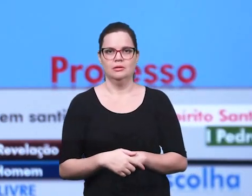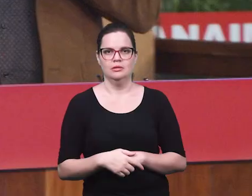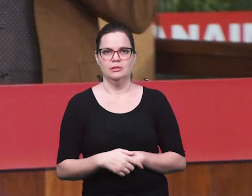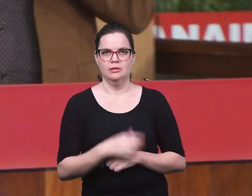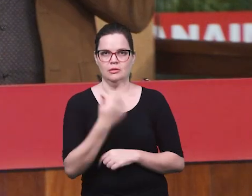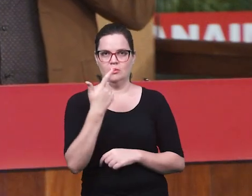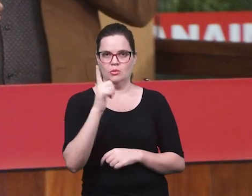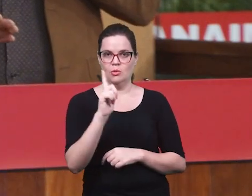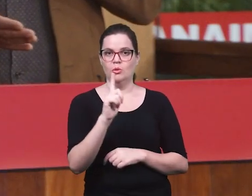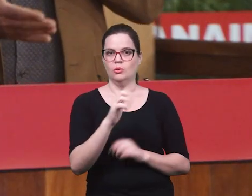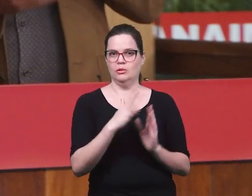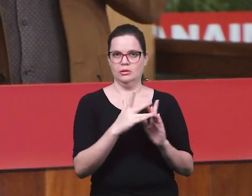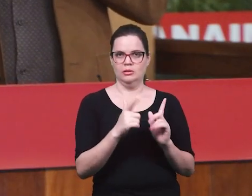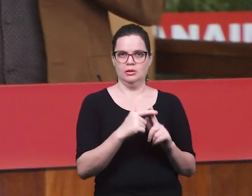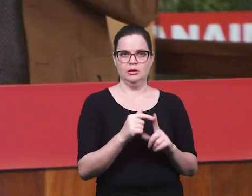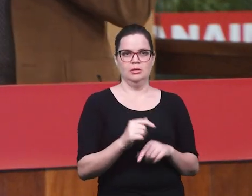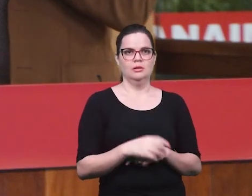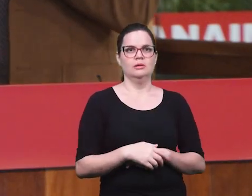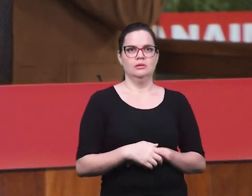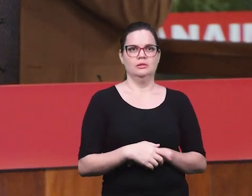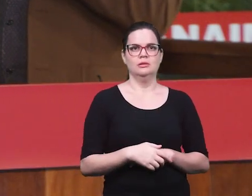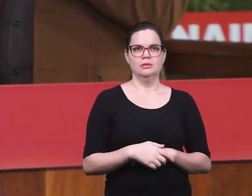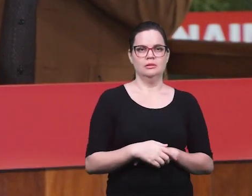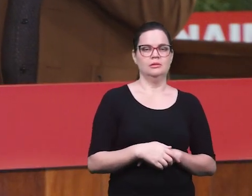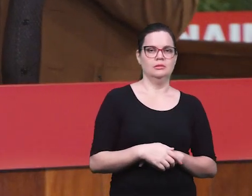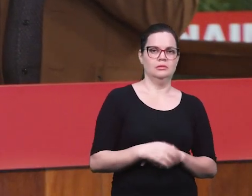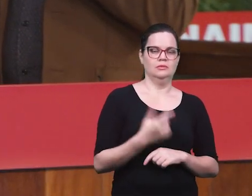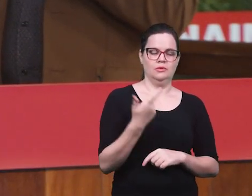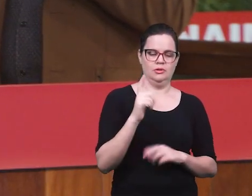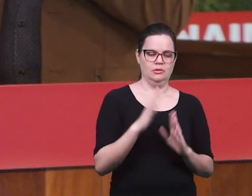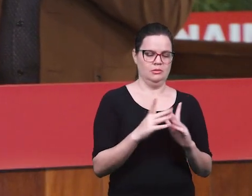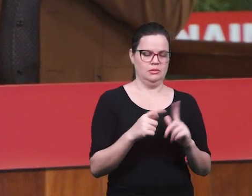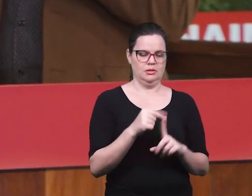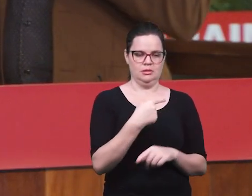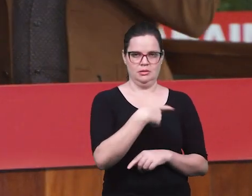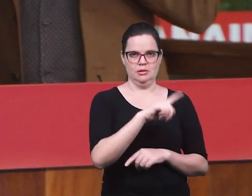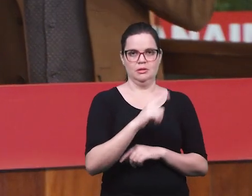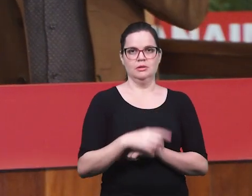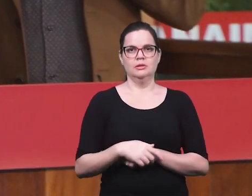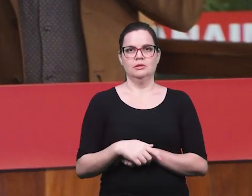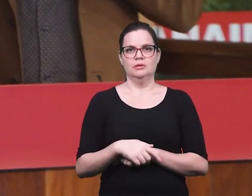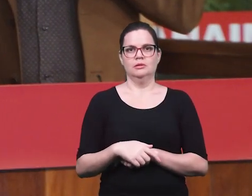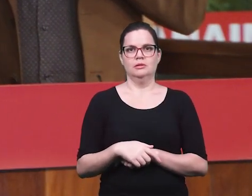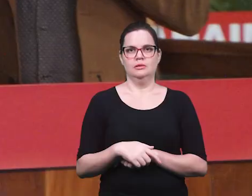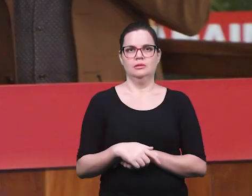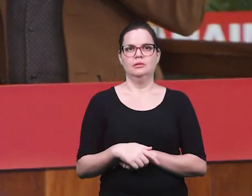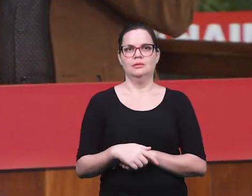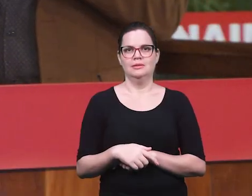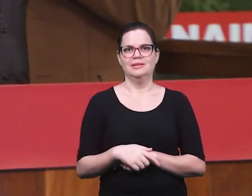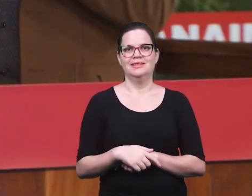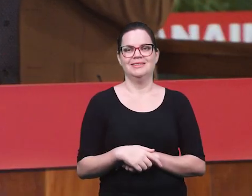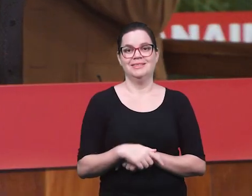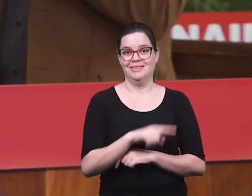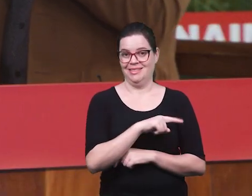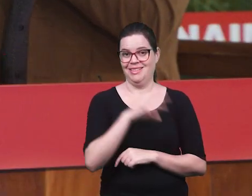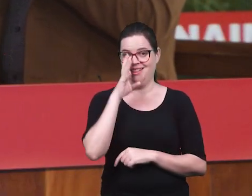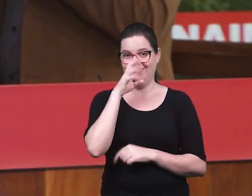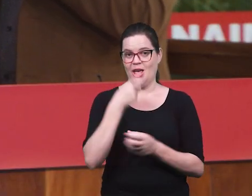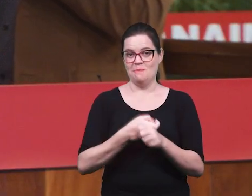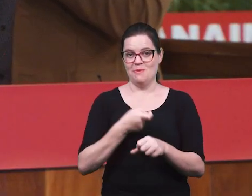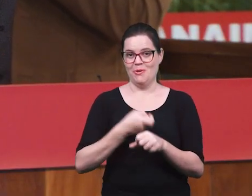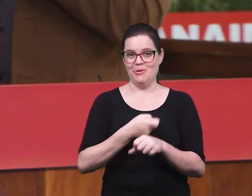Para outra igreja, né? Para outra igreja, para aquela que eu fui criado lá, tradicional. Teimoso, né? Teimoso, hein? E